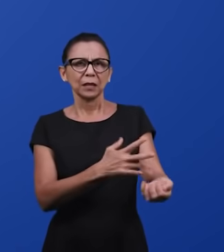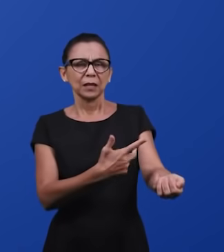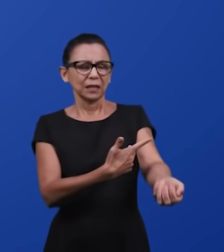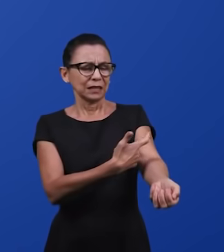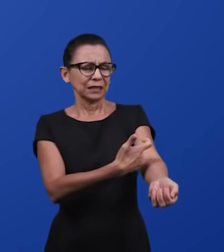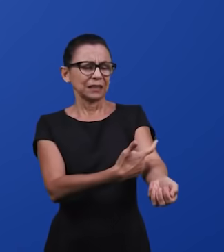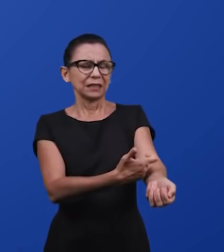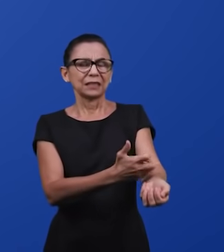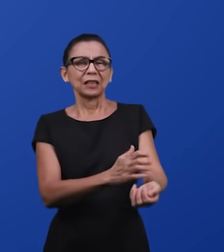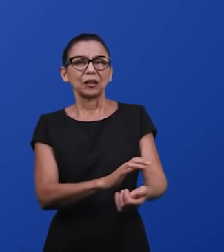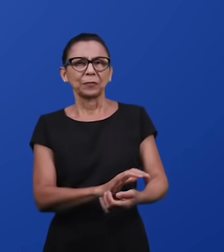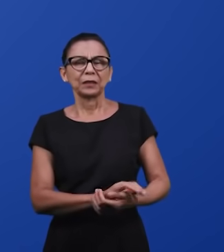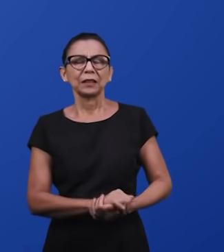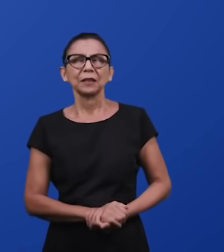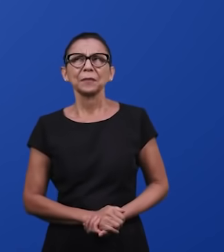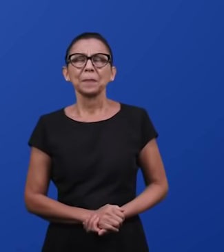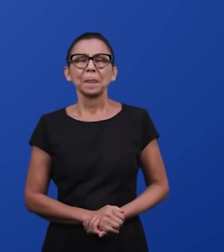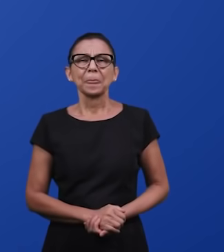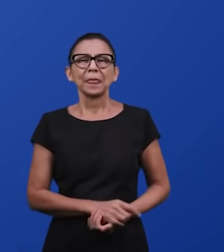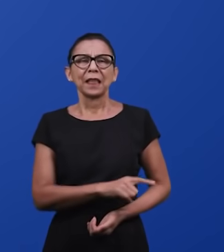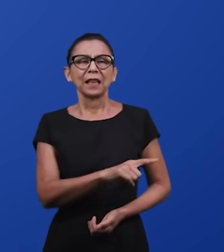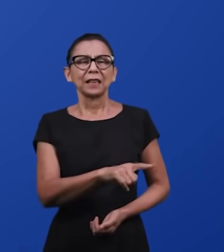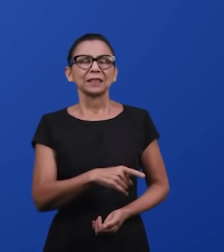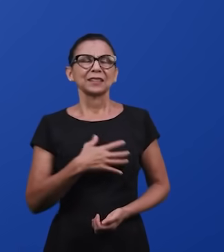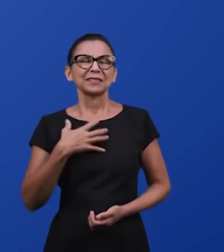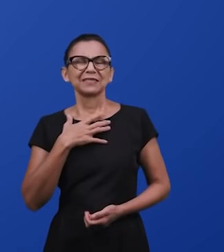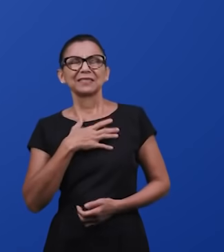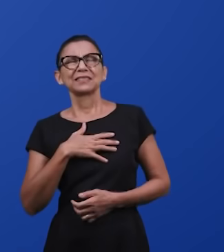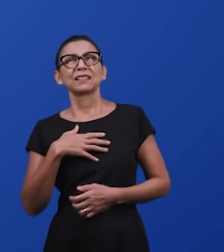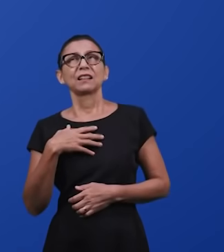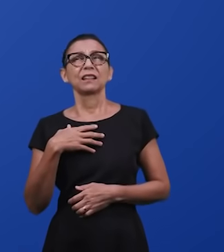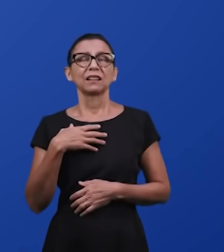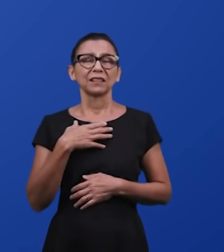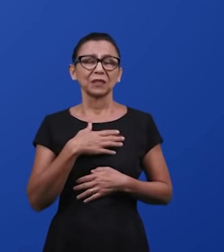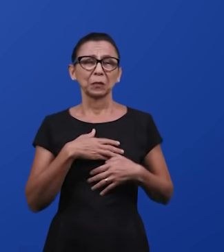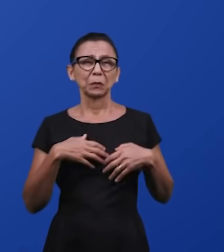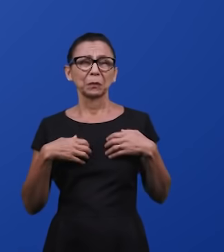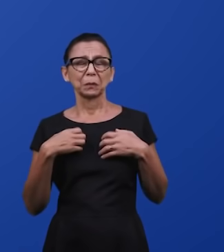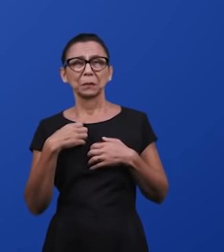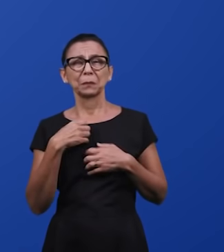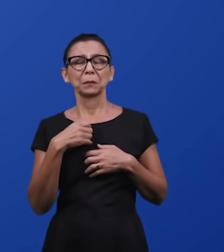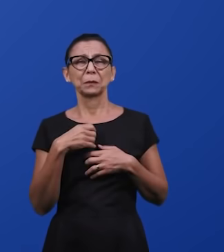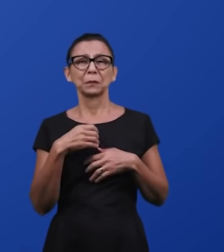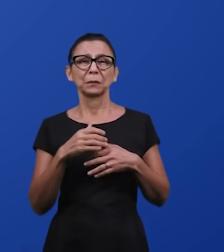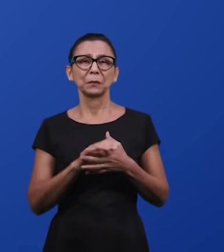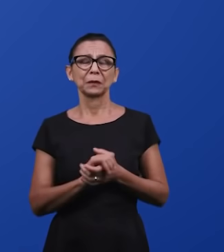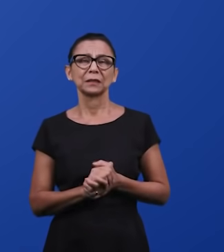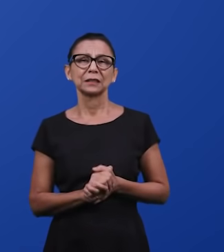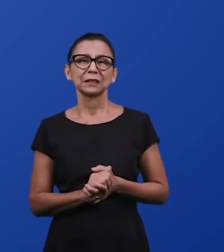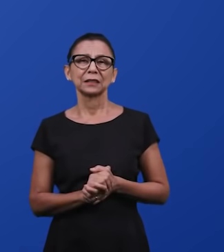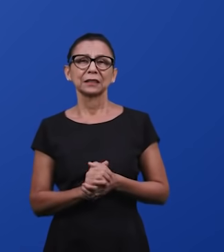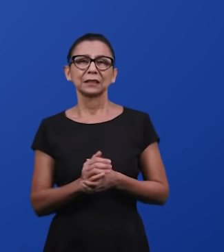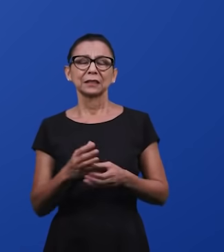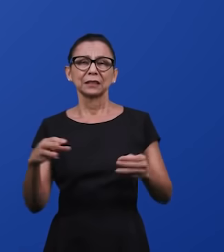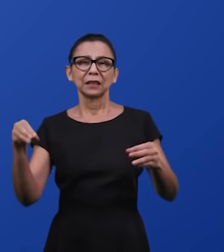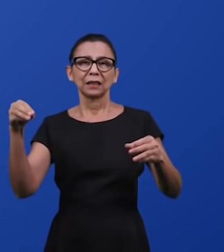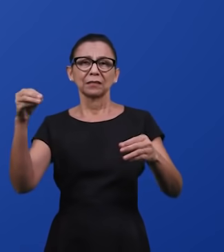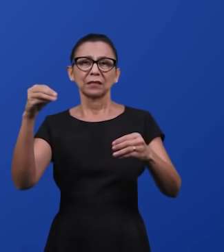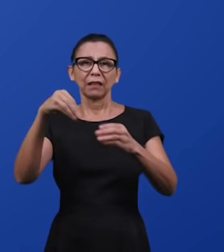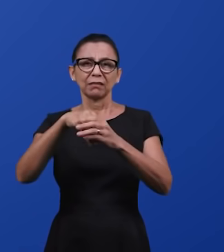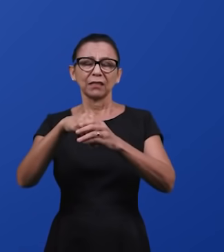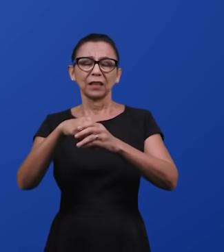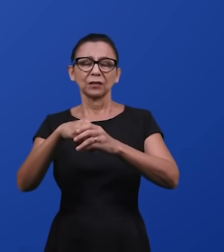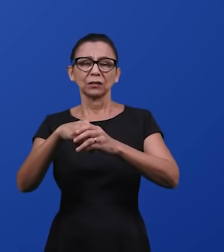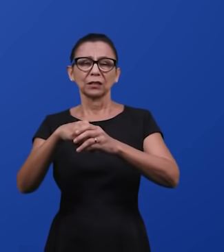algumas reações. Ela relatou que ela estava voltando e dentro do carro, deitado no banco de